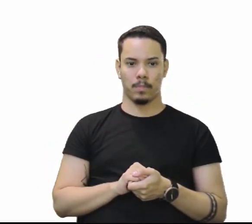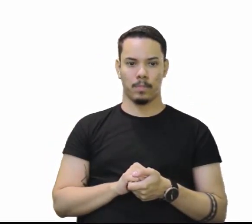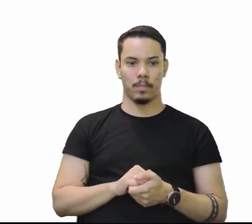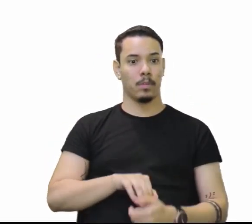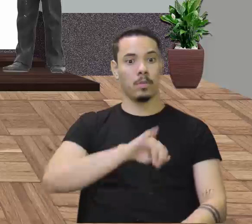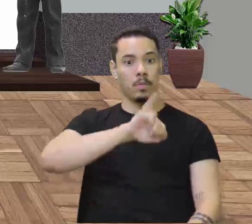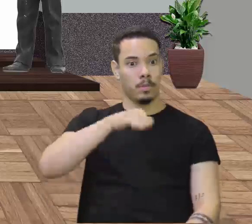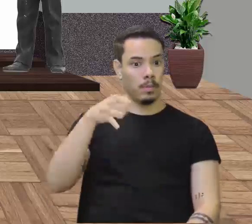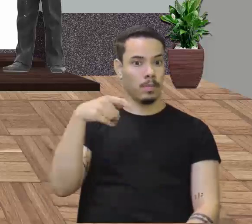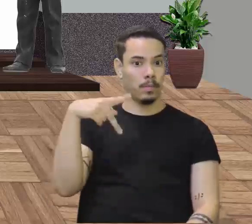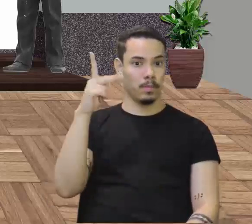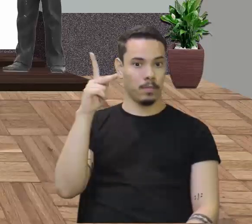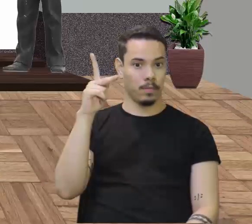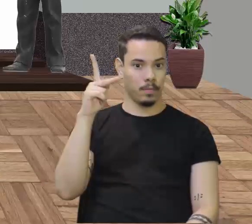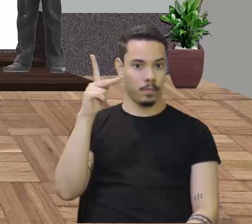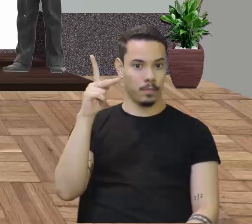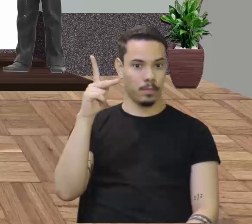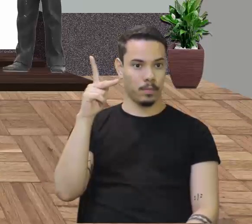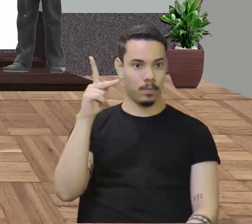Juscelino Kubitschek.